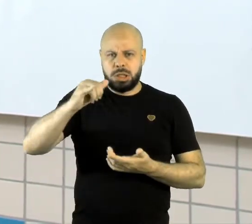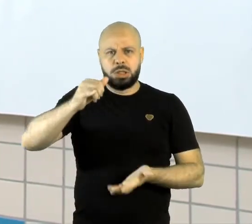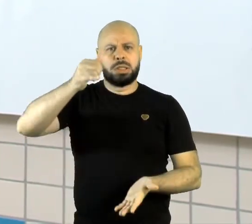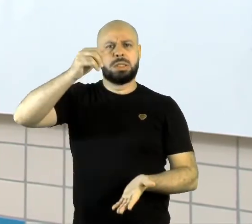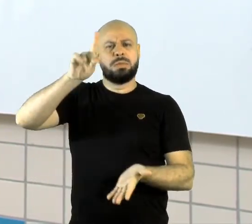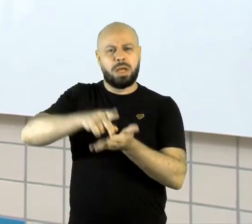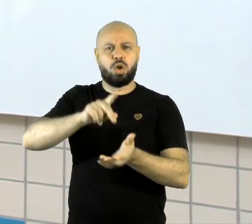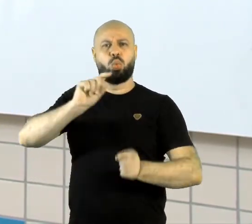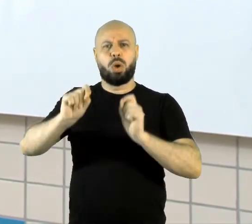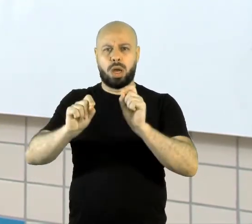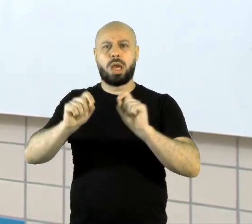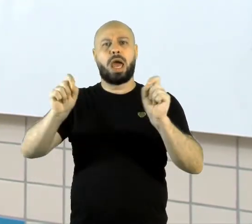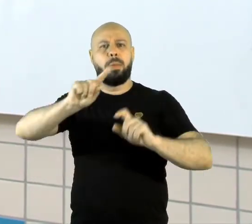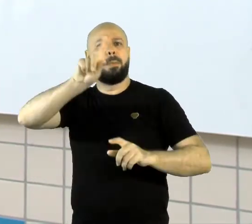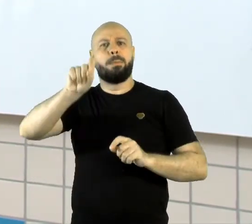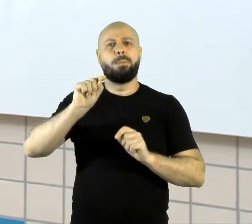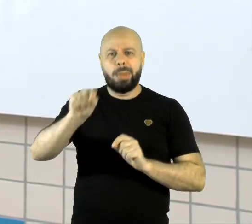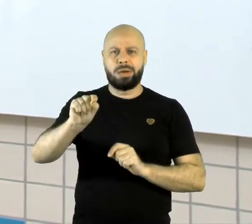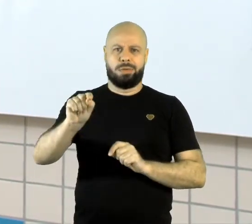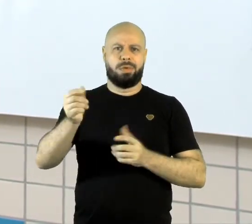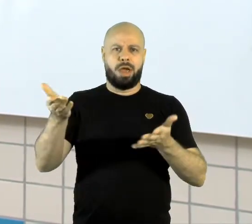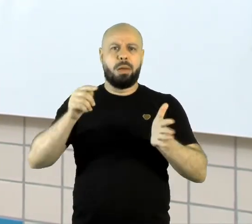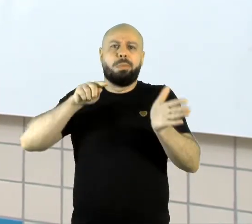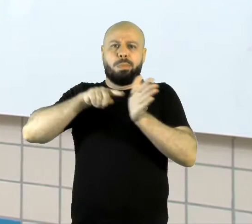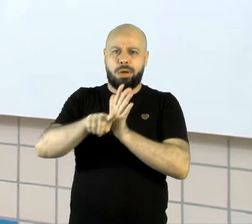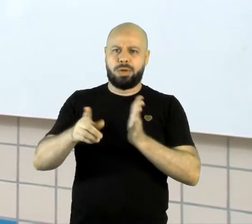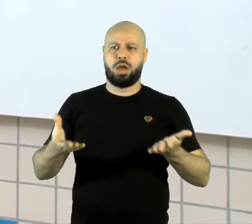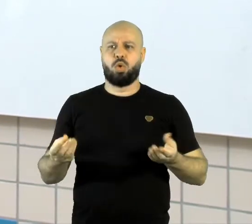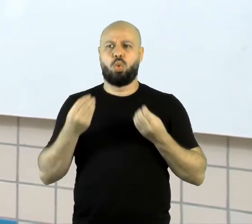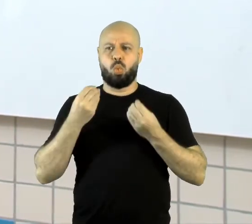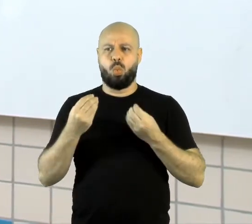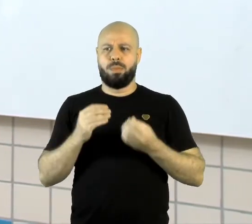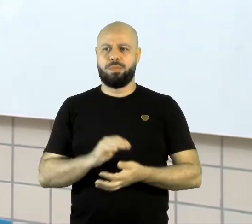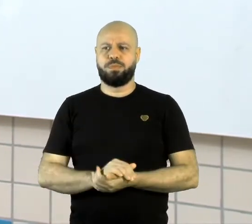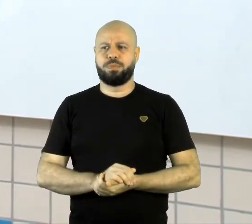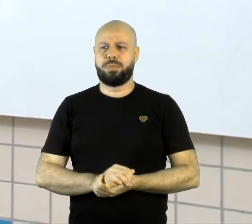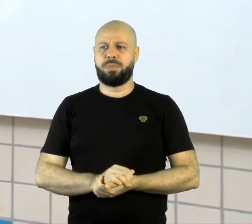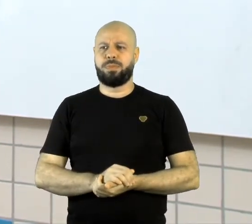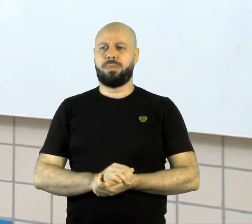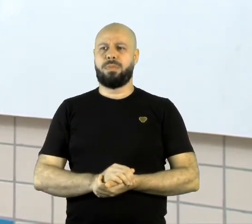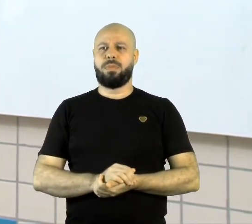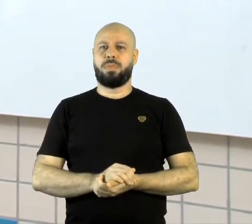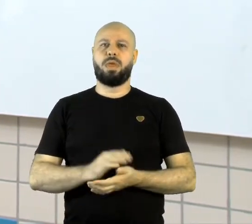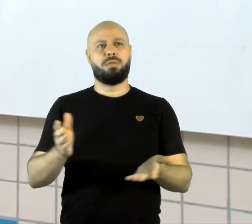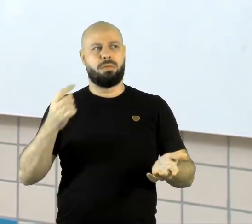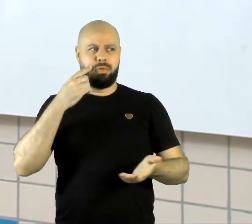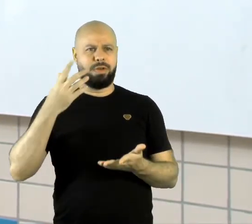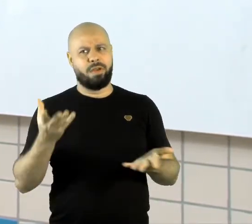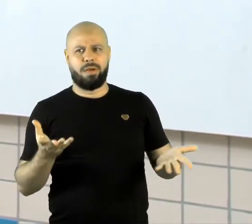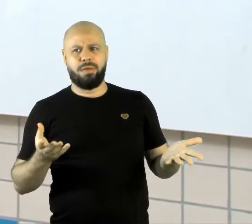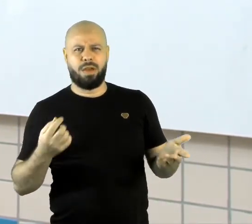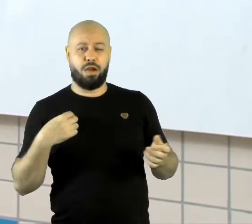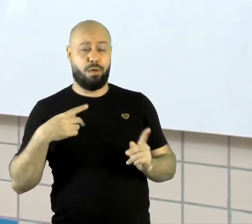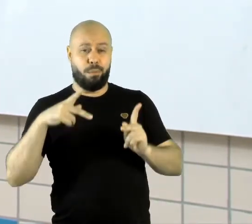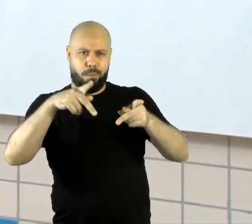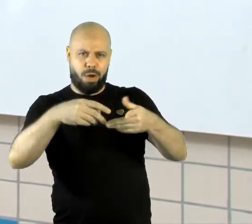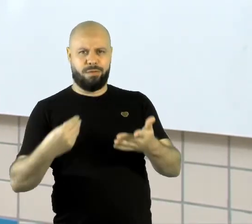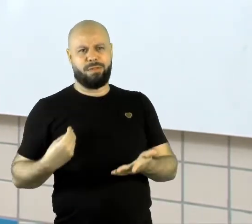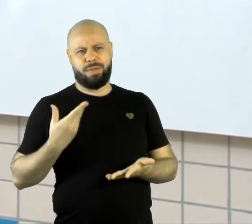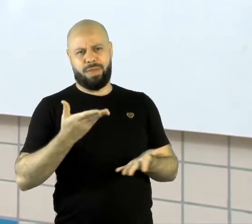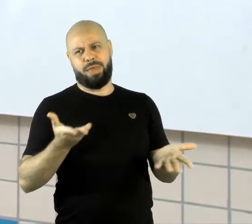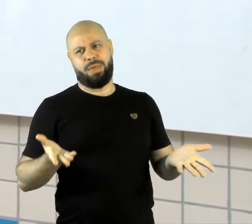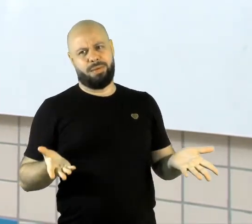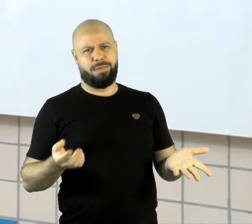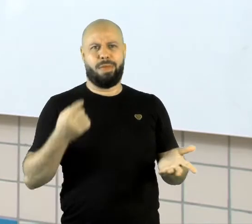agora perguntar, né? Eu fiz uma suposição. Eu olhei a pessoa, ó, ele tem cara de que mora lá em Porto. Na verdade não existe isso,